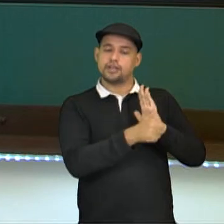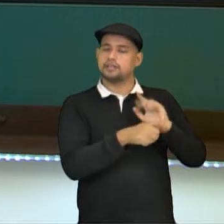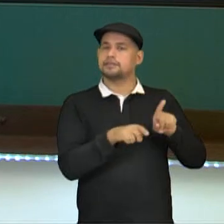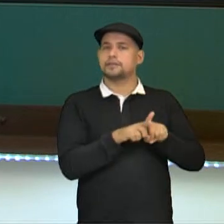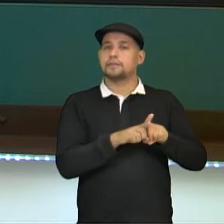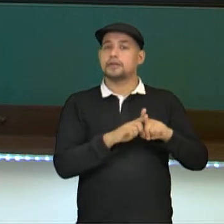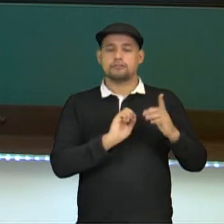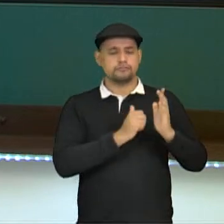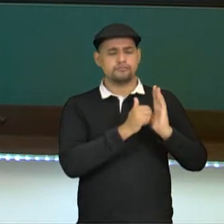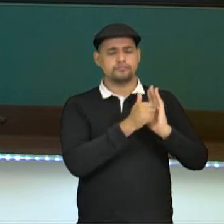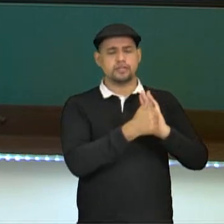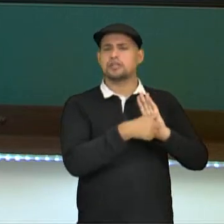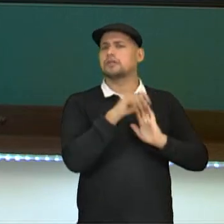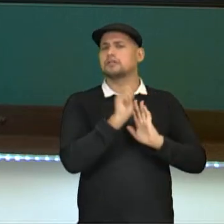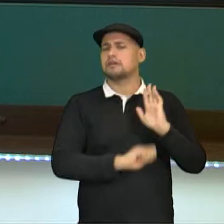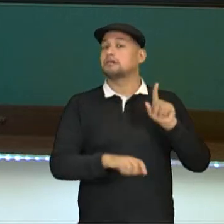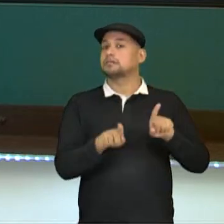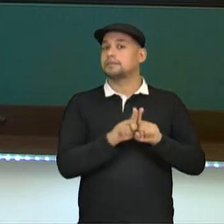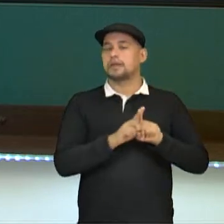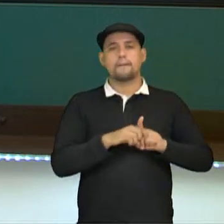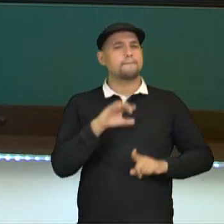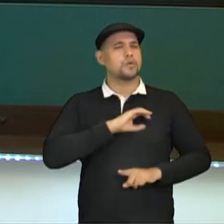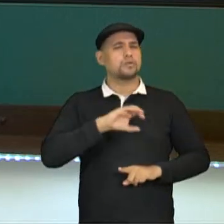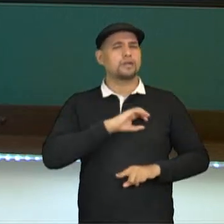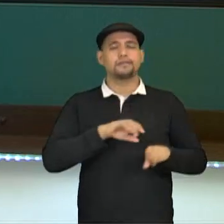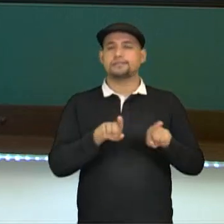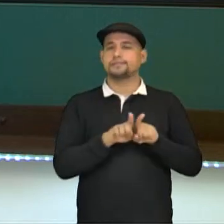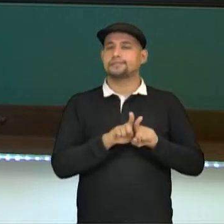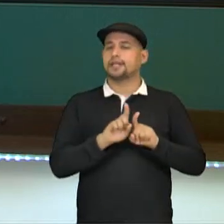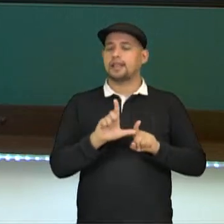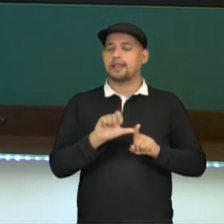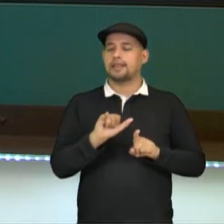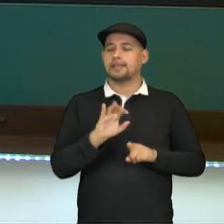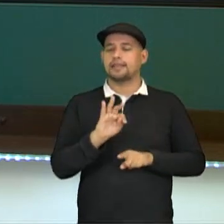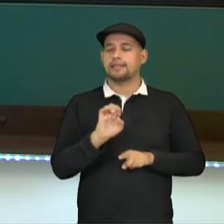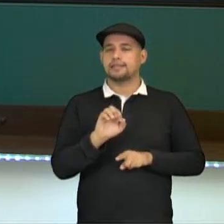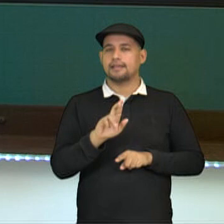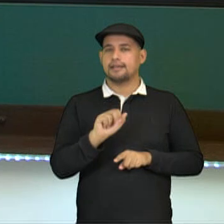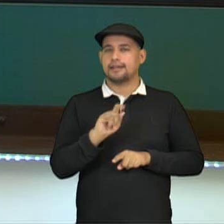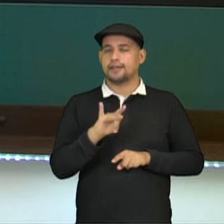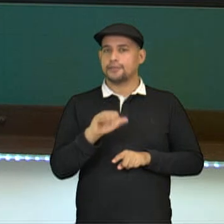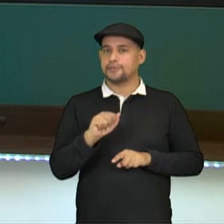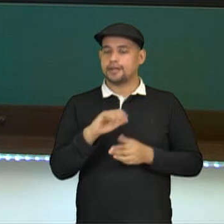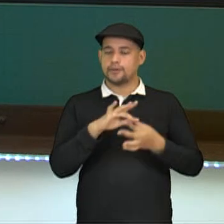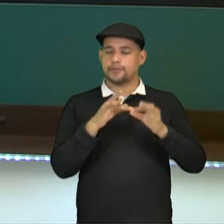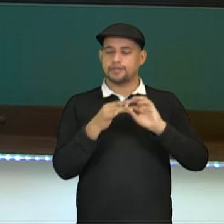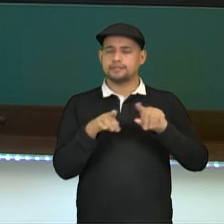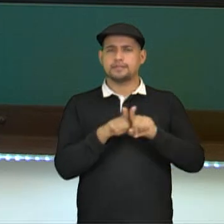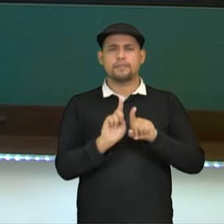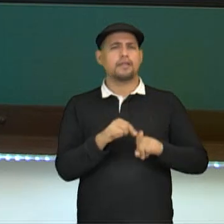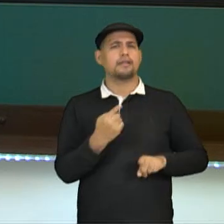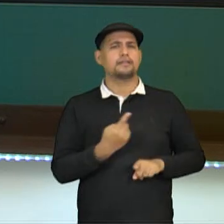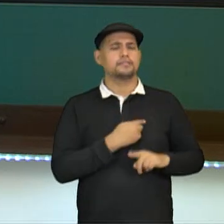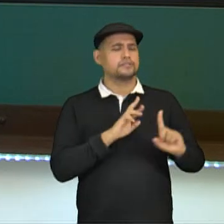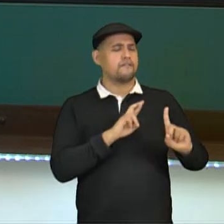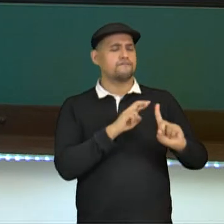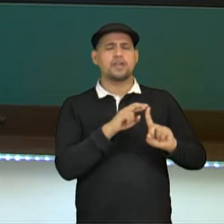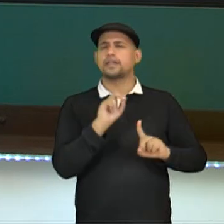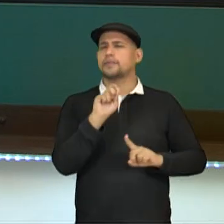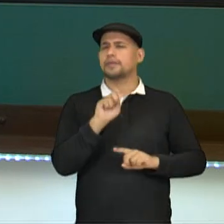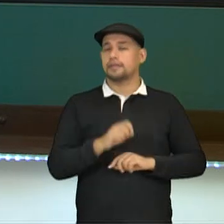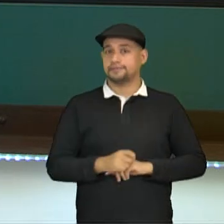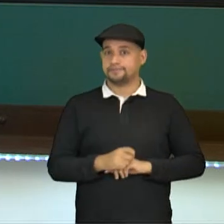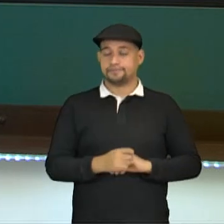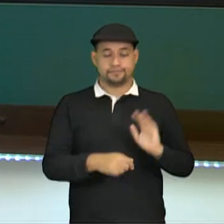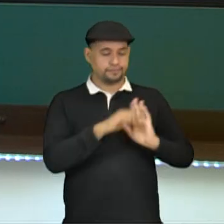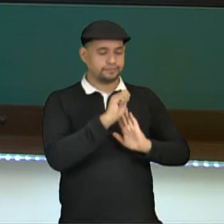em gênero textual dentro da língua portuguesa, dentro da literatura, inserido nesse contexto, a gente está se referindo que